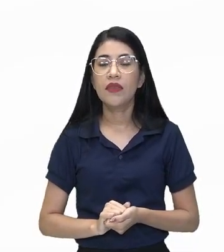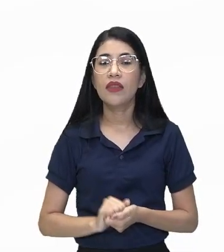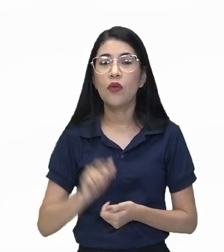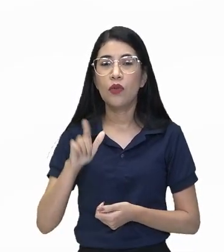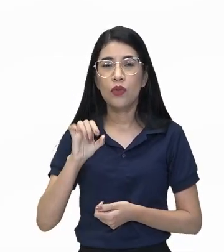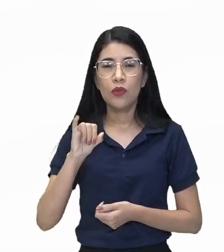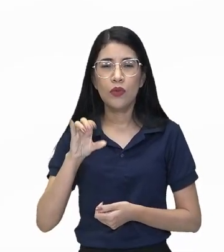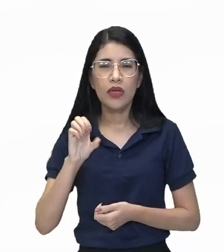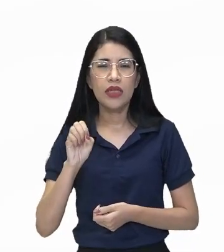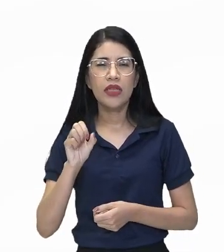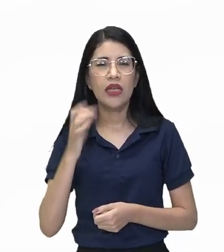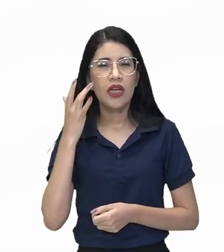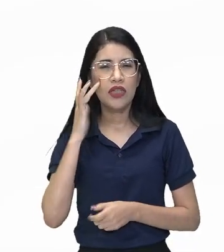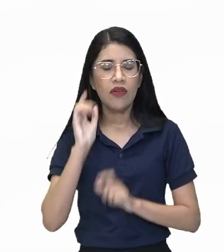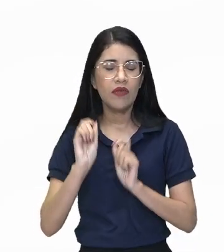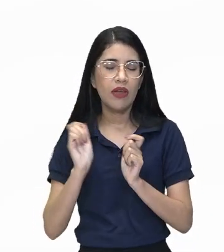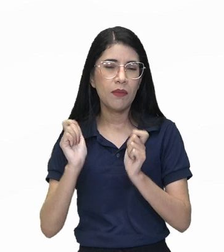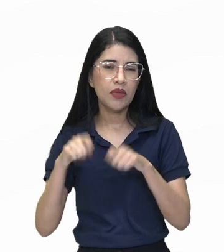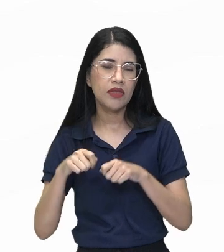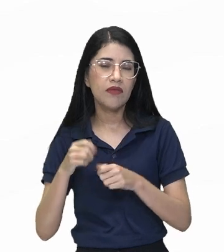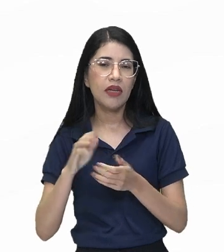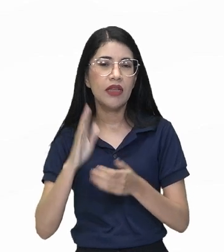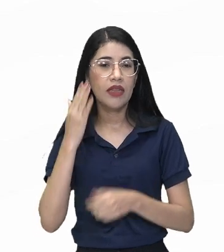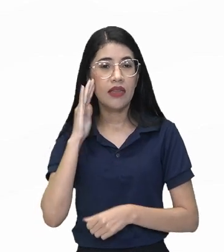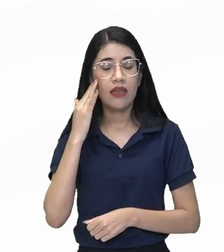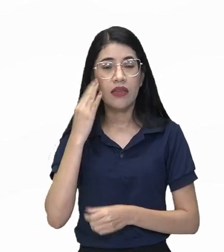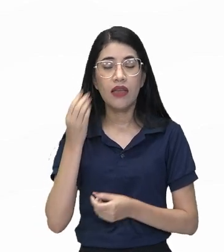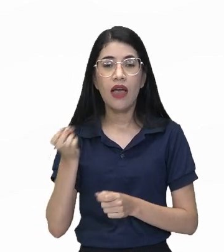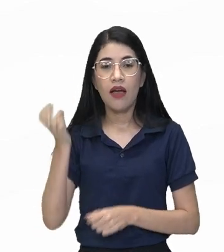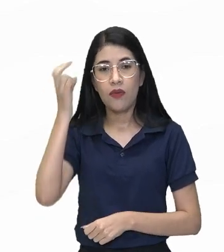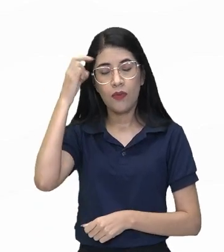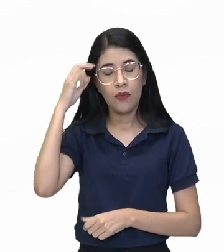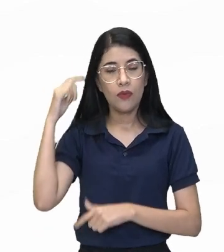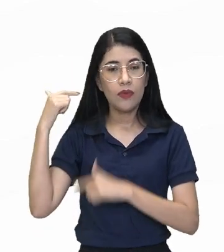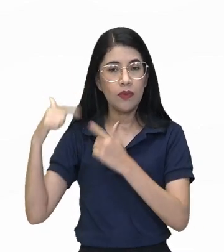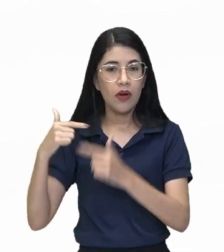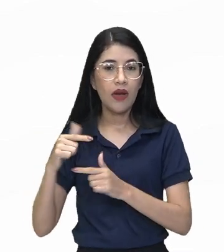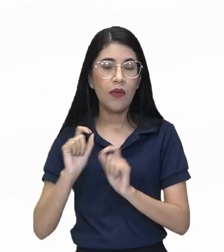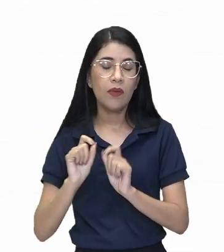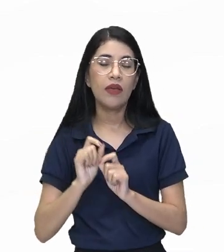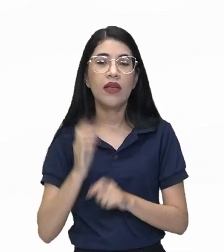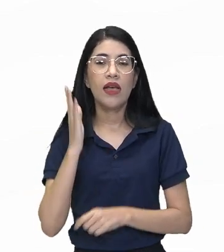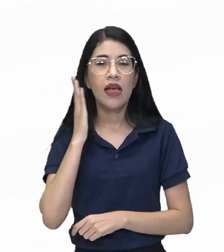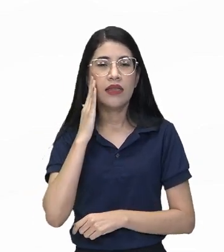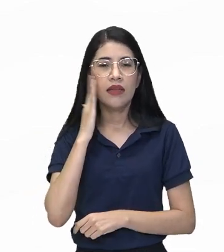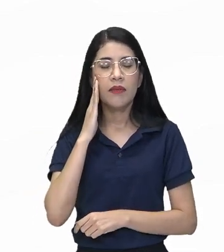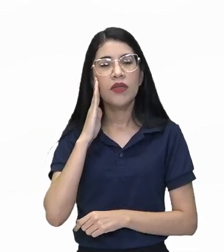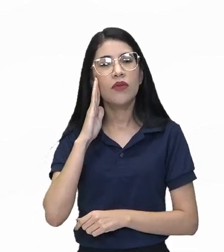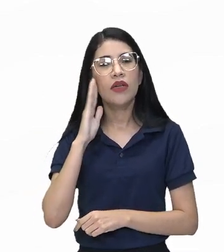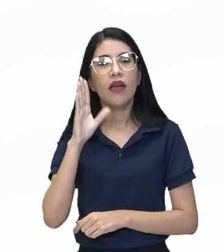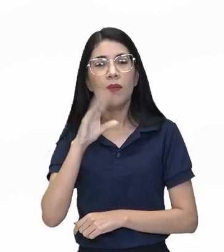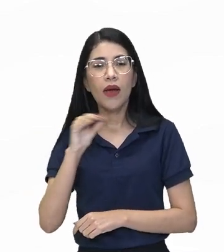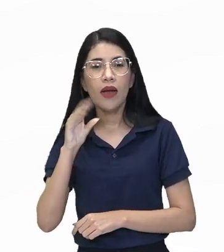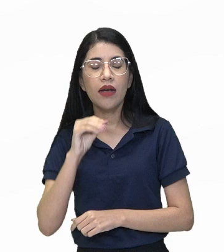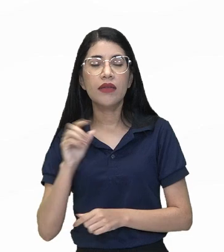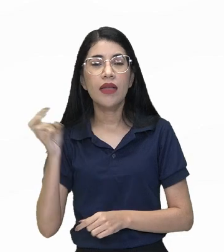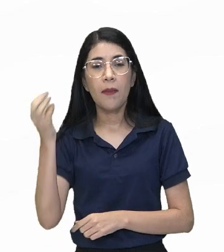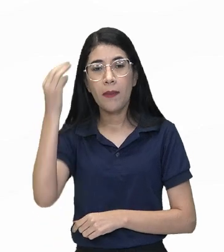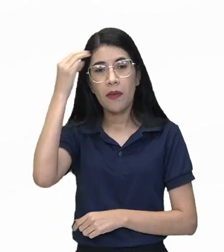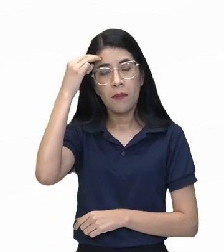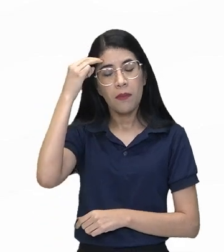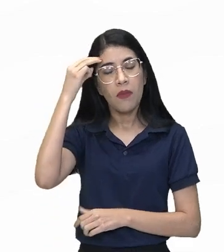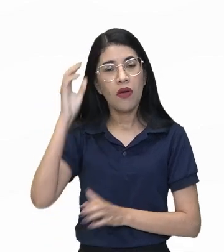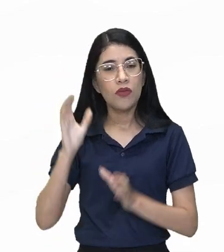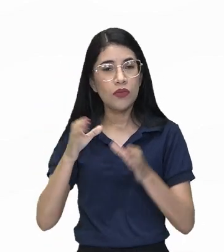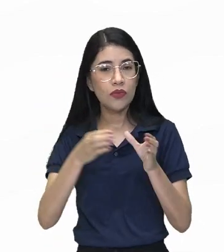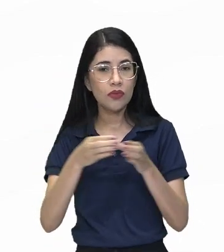possível interpretar a cultura popular como resultado da sabedoria oral, memória coletiva,